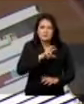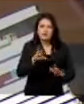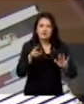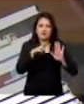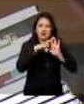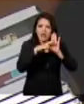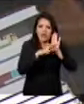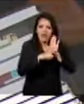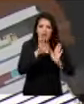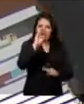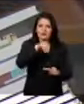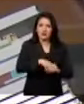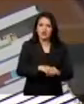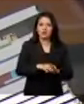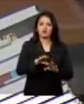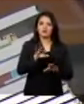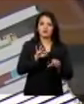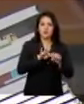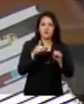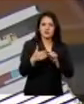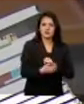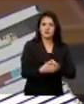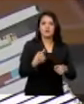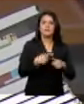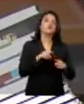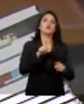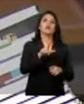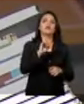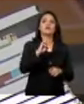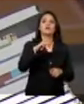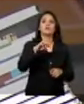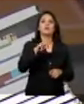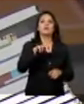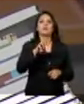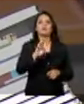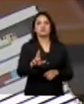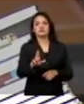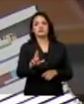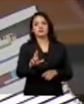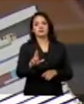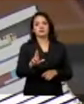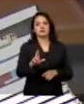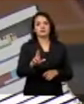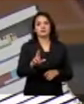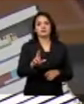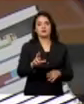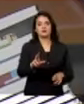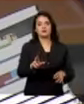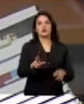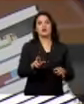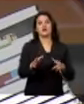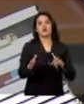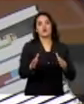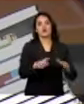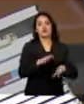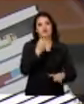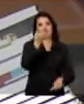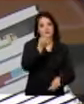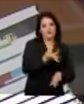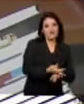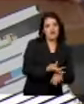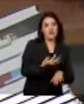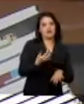interno, já que liminar, fora do recesso, fora das férias, é